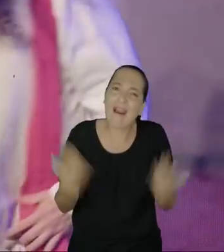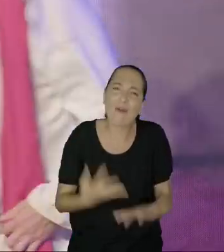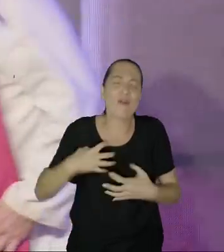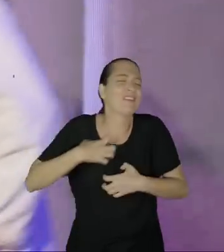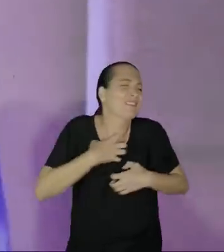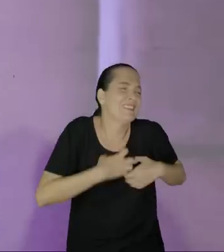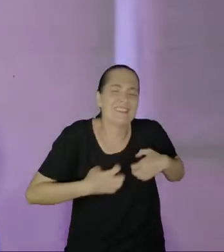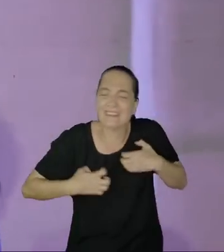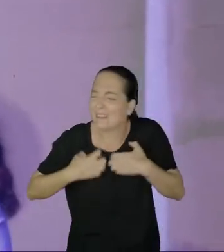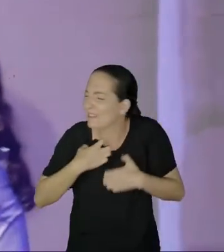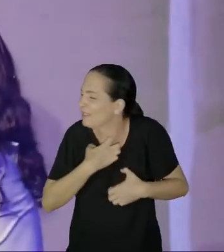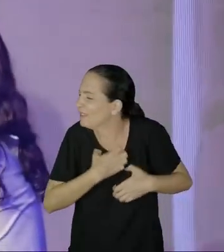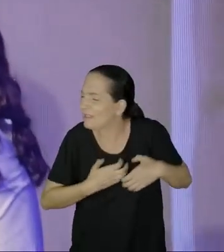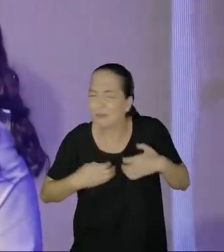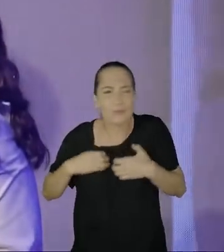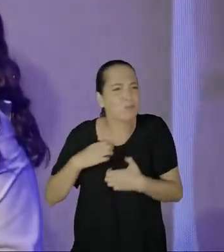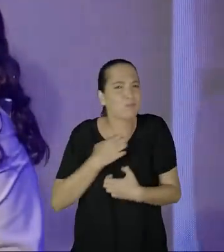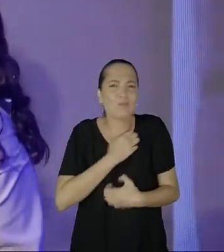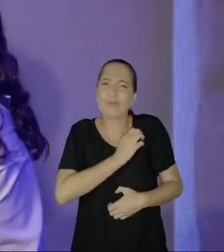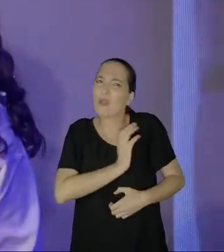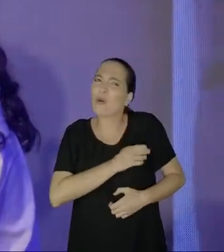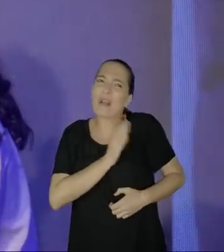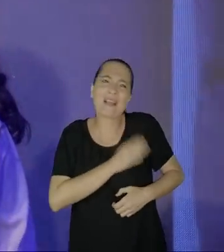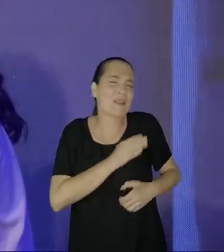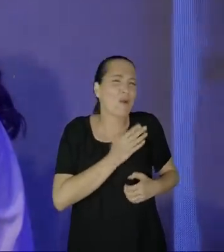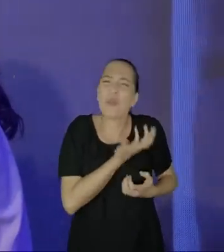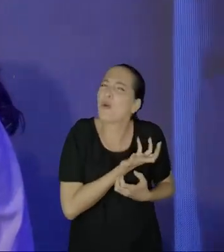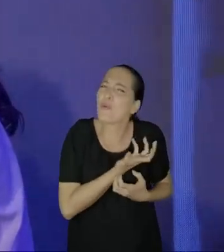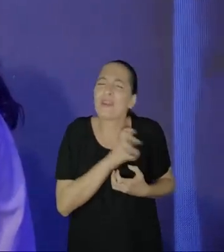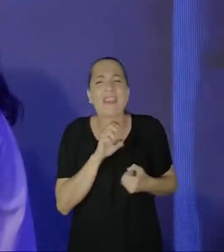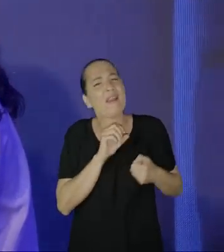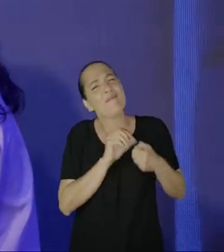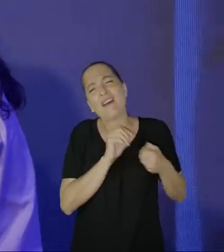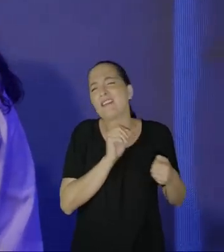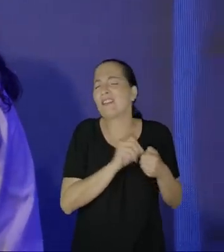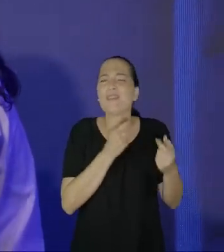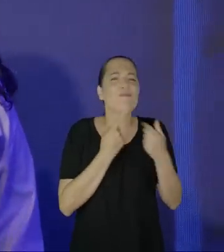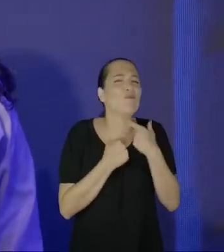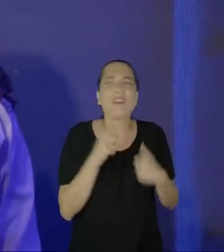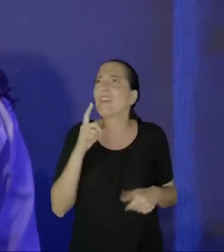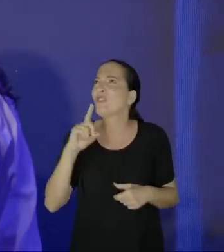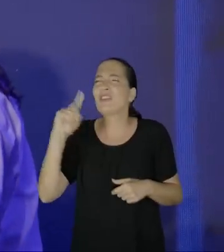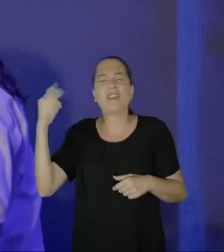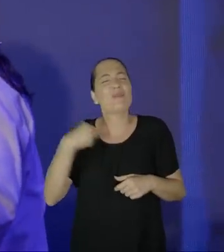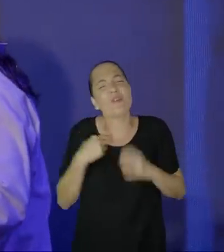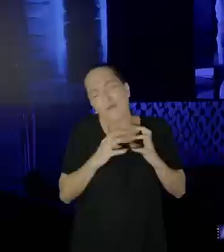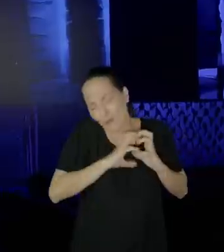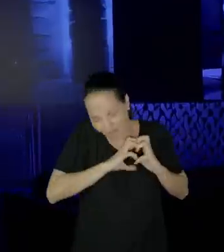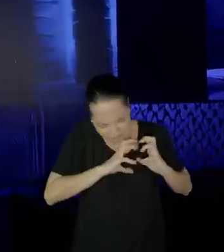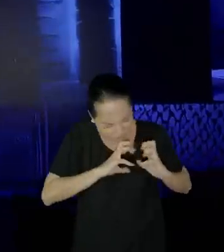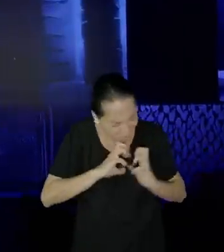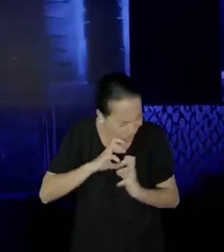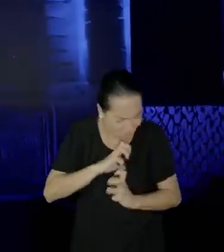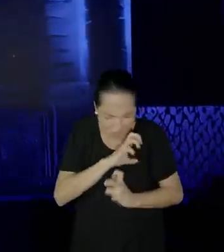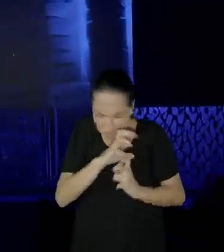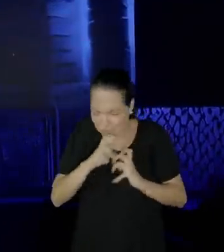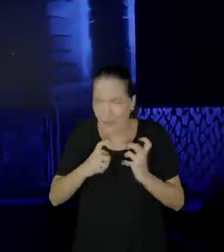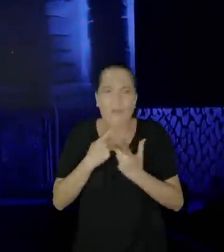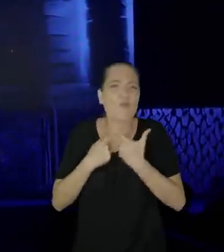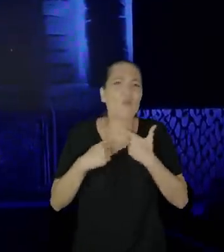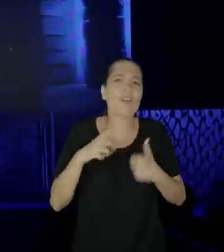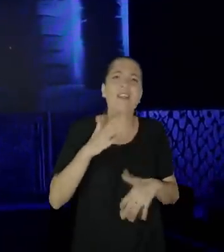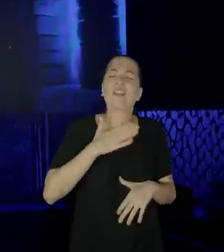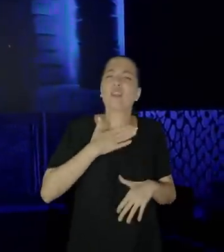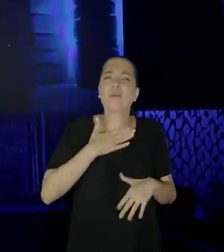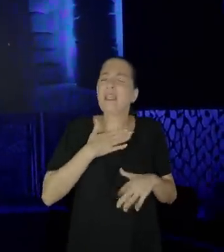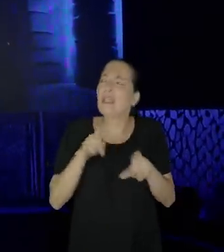Logo agora, o meu coração se rebela e todo o meu ser se põe em guerra contra a minha vontade e